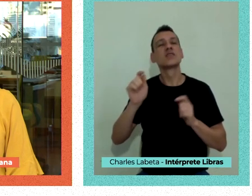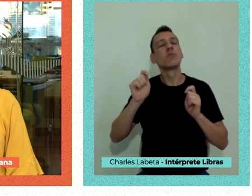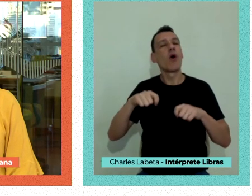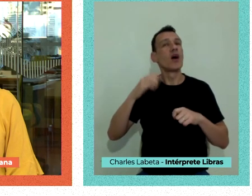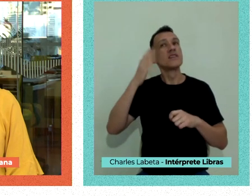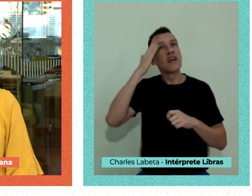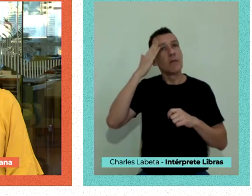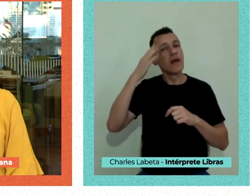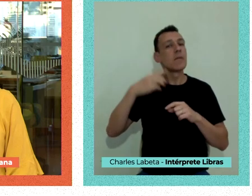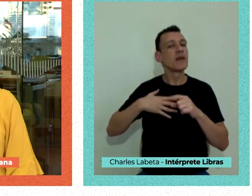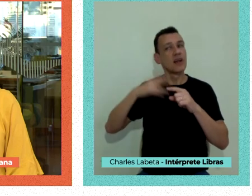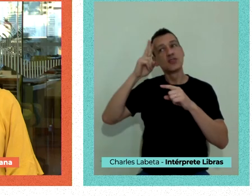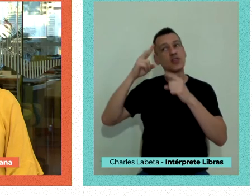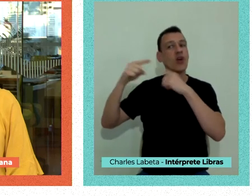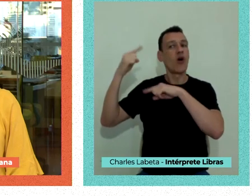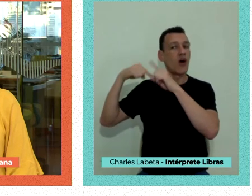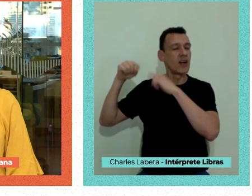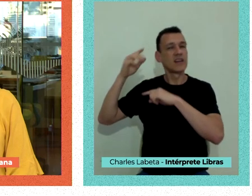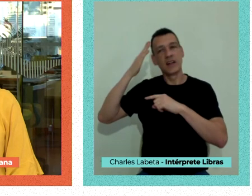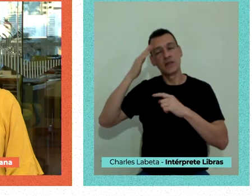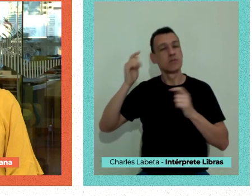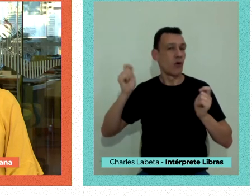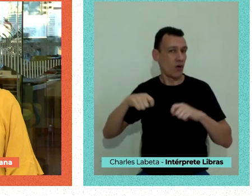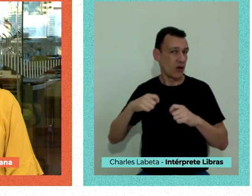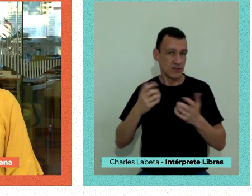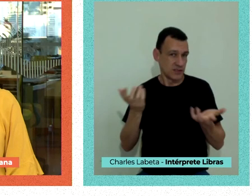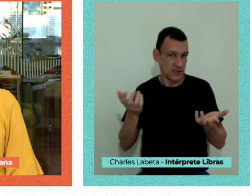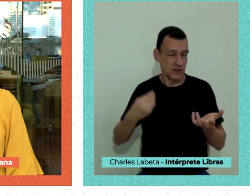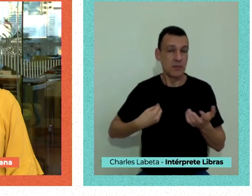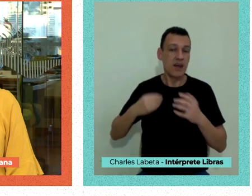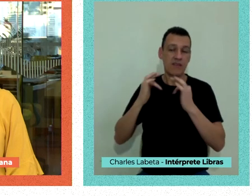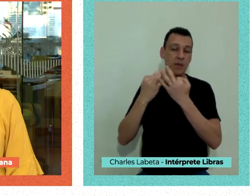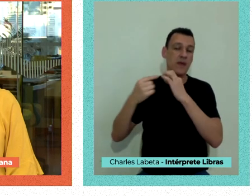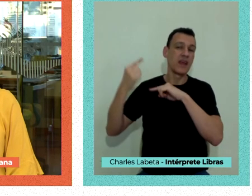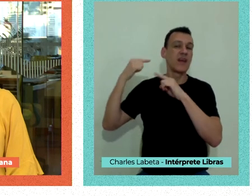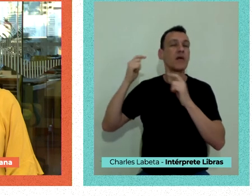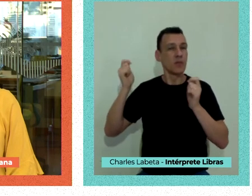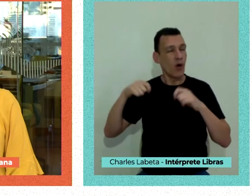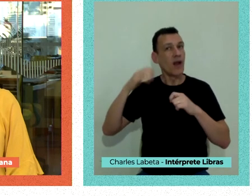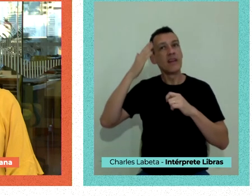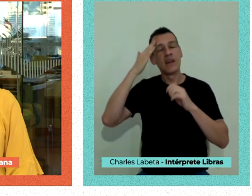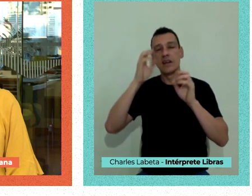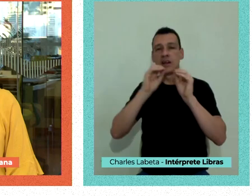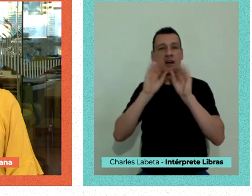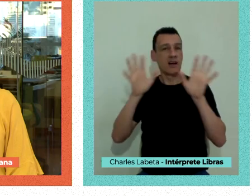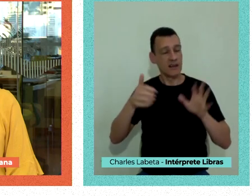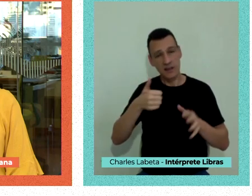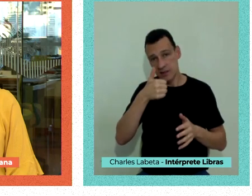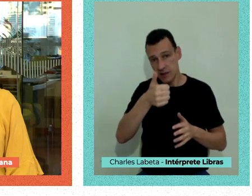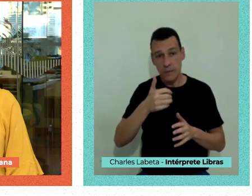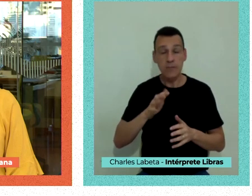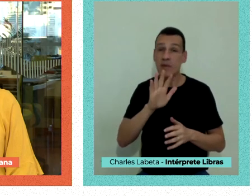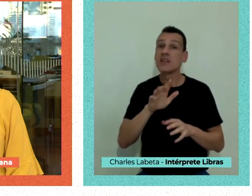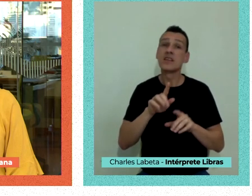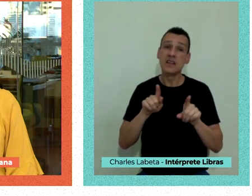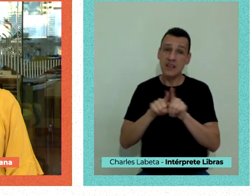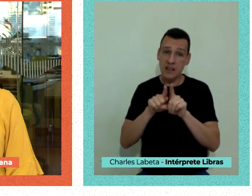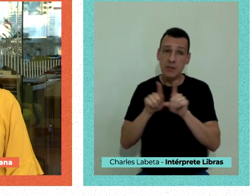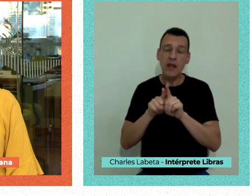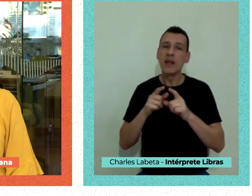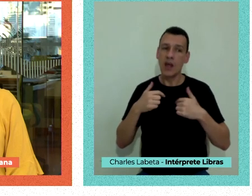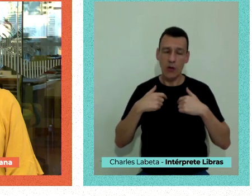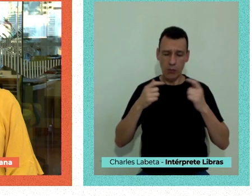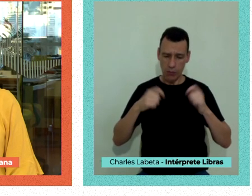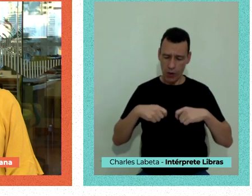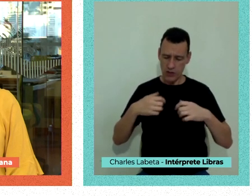se reconectar com a ancestralidade, mas ela traz também uma possibilidade de se refletir a branquitude. O